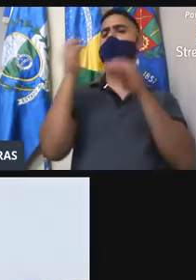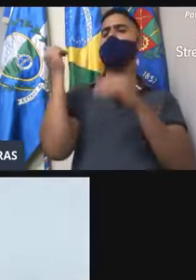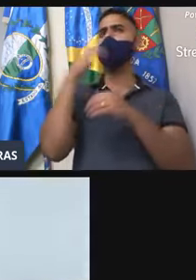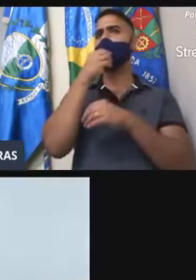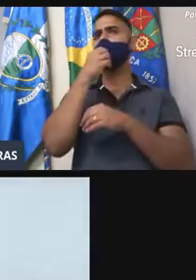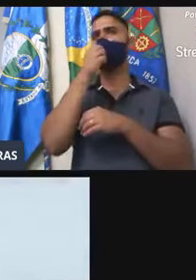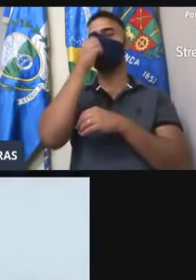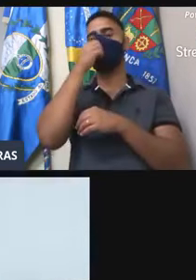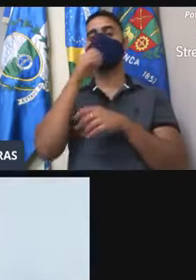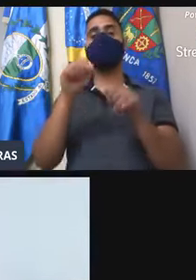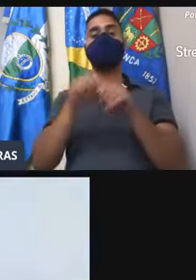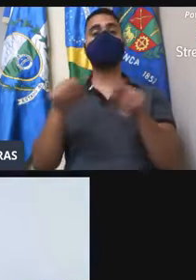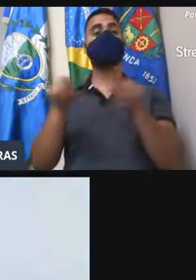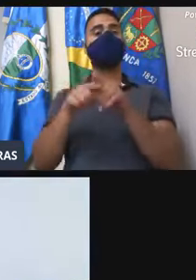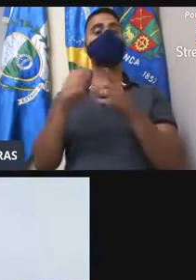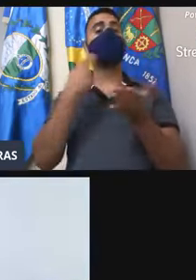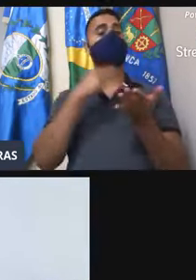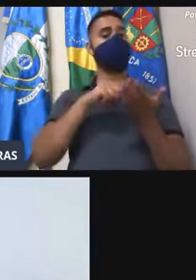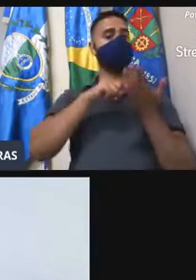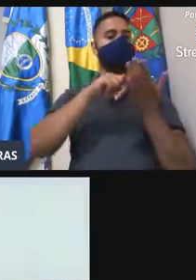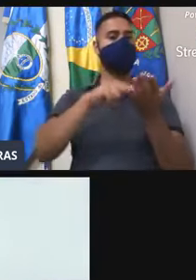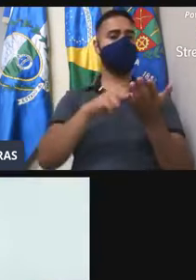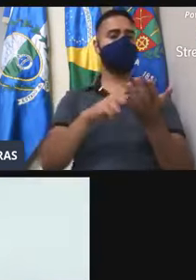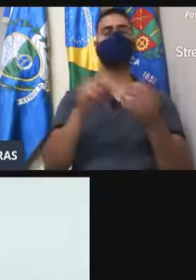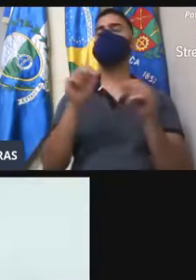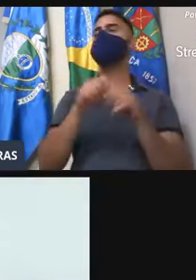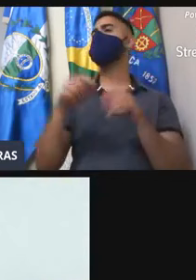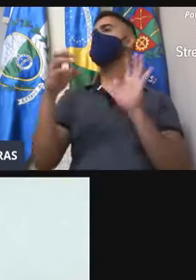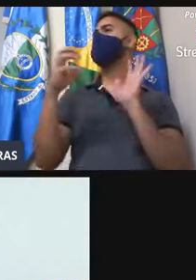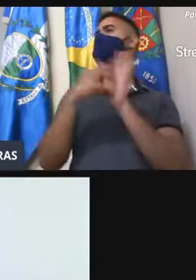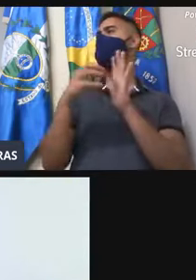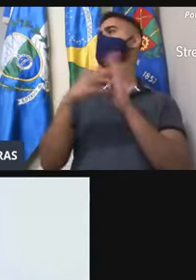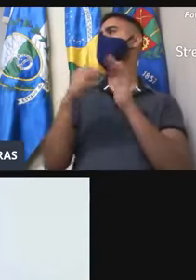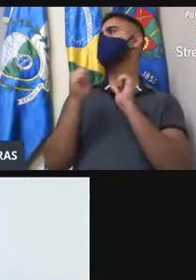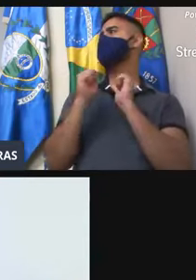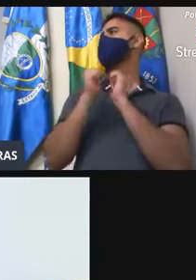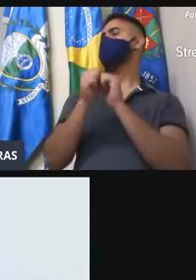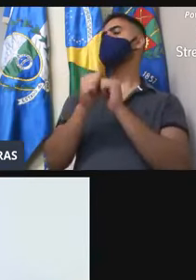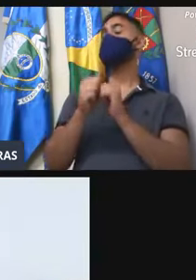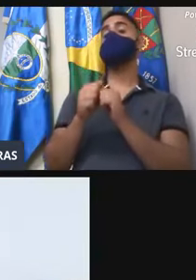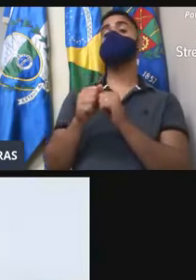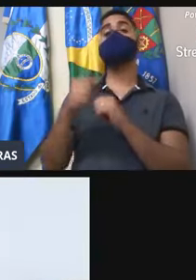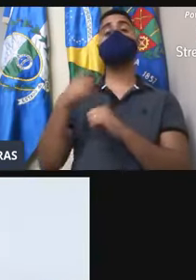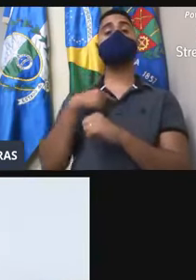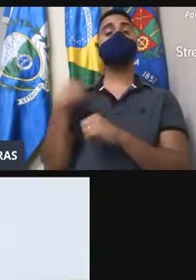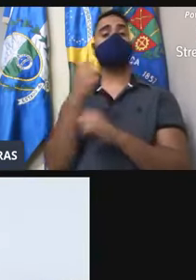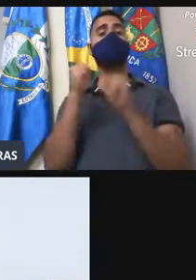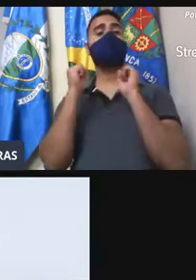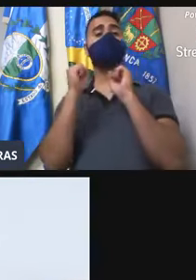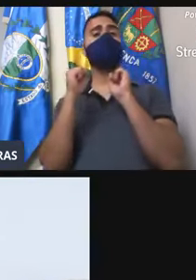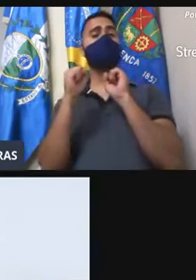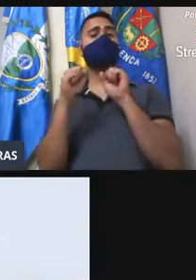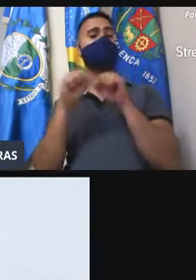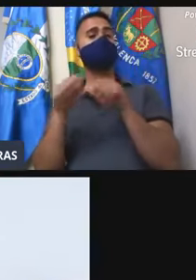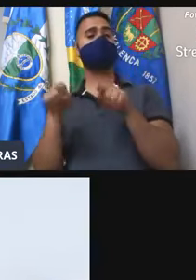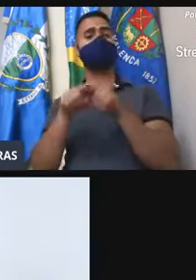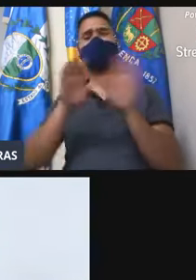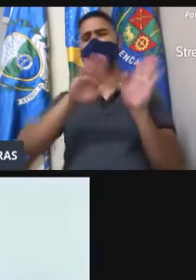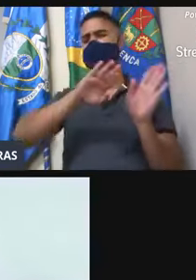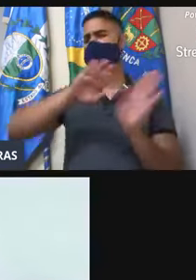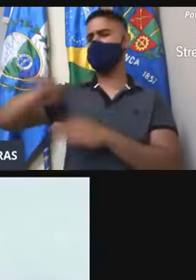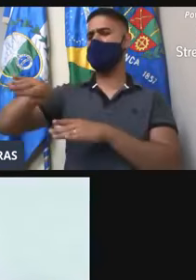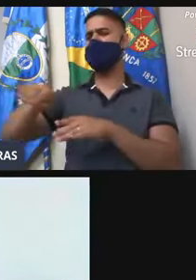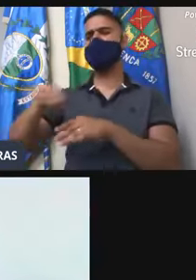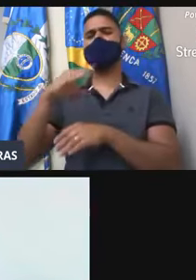e fiz com relação aos Correios, como essa casa tem feito junto comigo para que a gente possa, de uma vez por todas, tirar a SEDAI